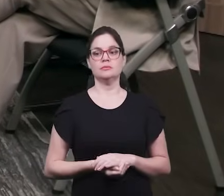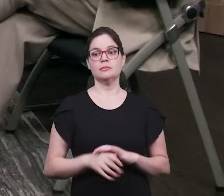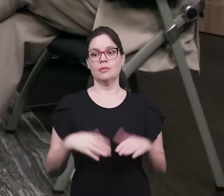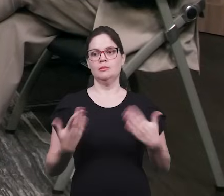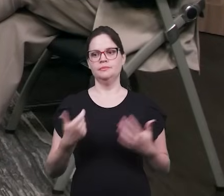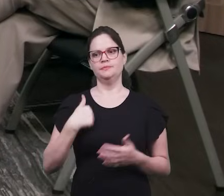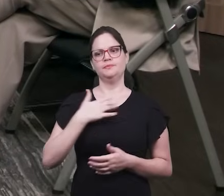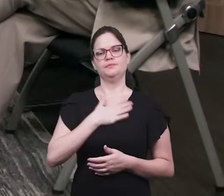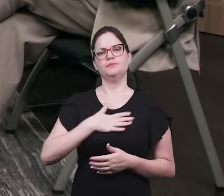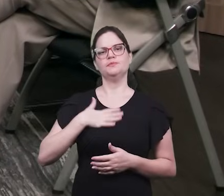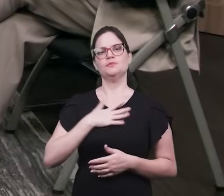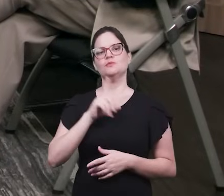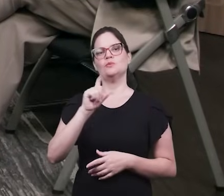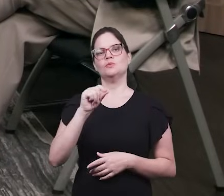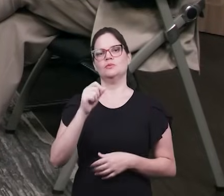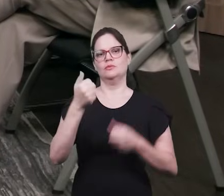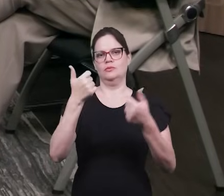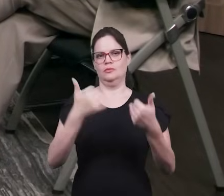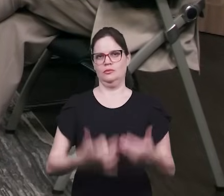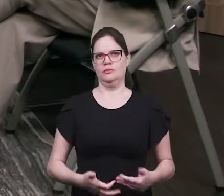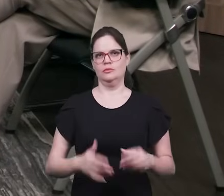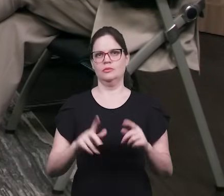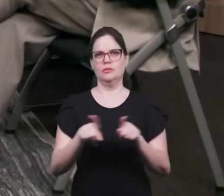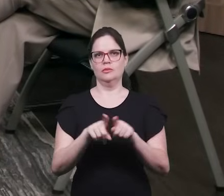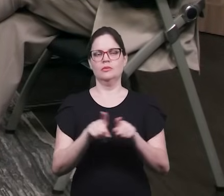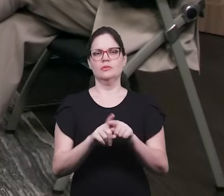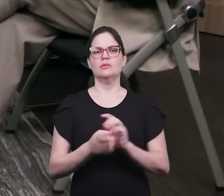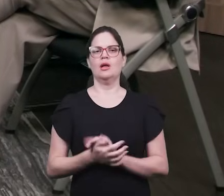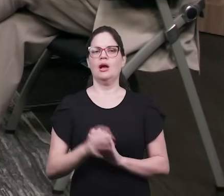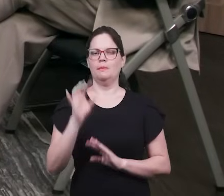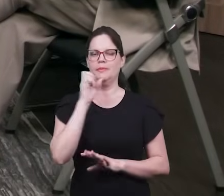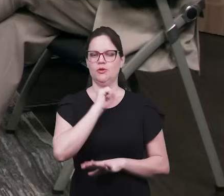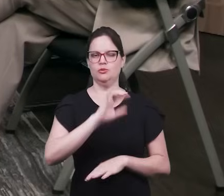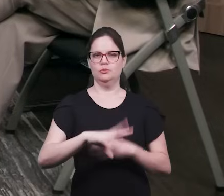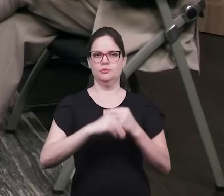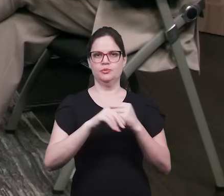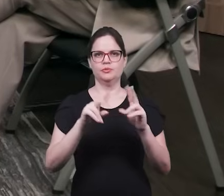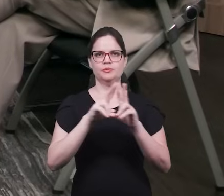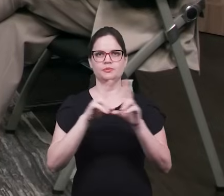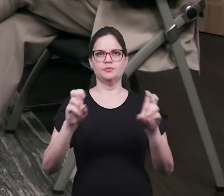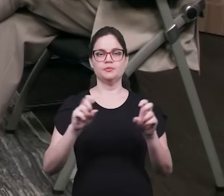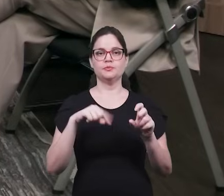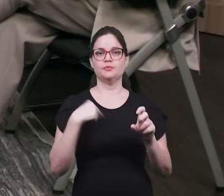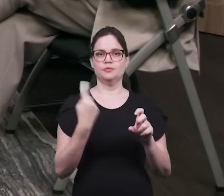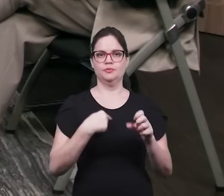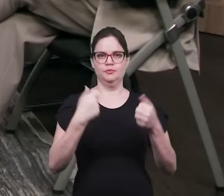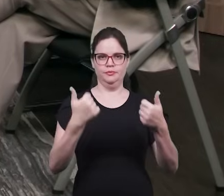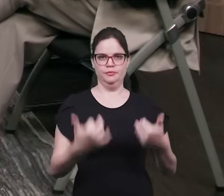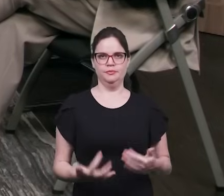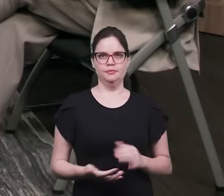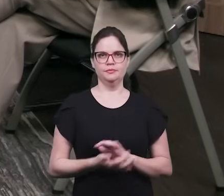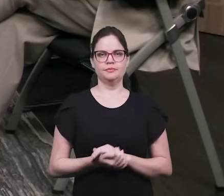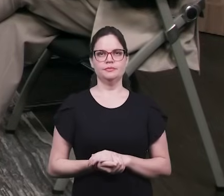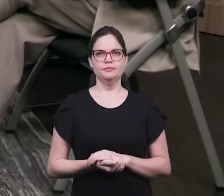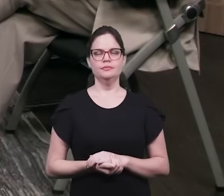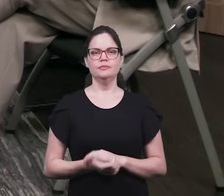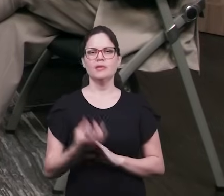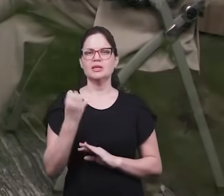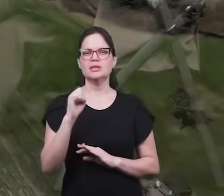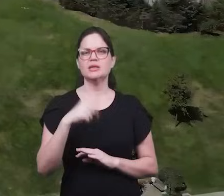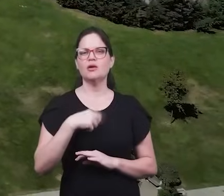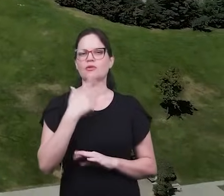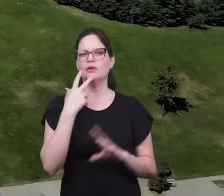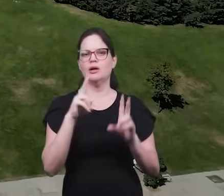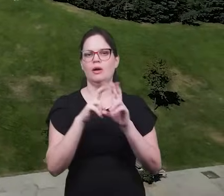eu gostaria de fazer uma retificação ou ratificação naquilo que nós estamos falando. Quando você diz